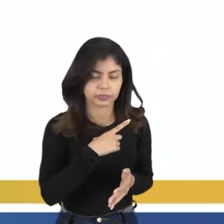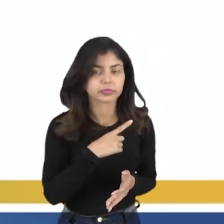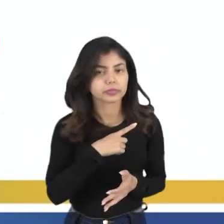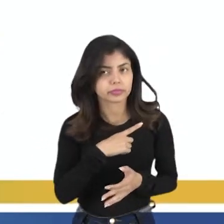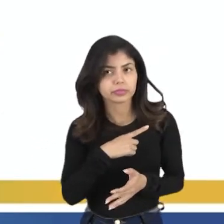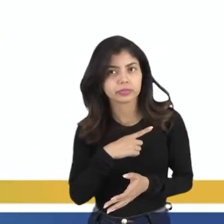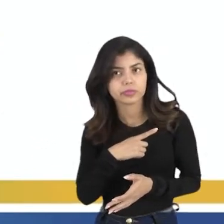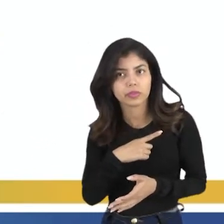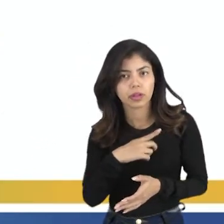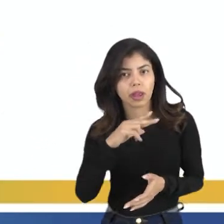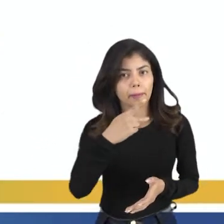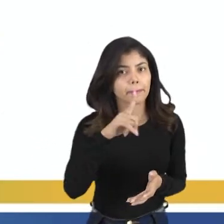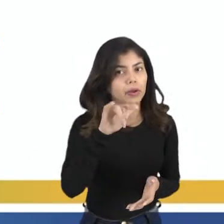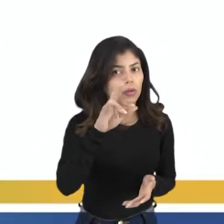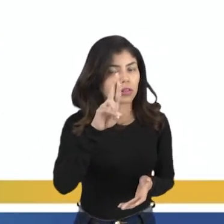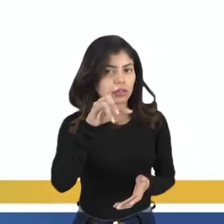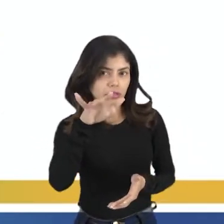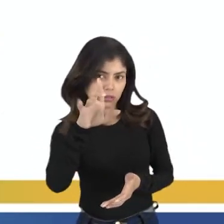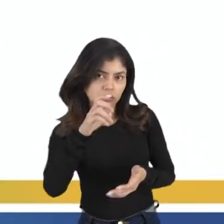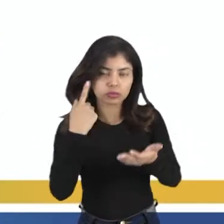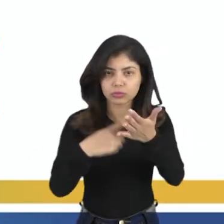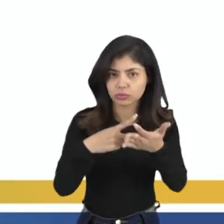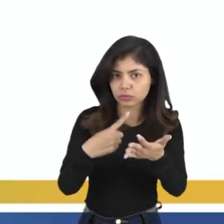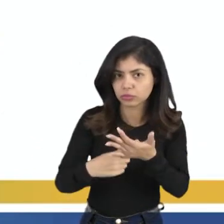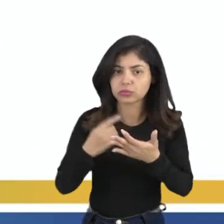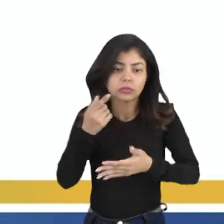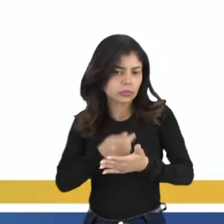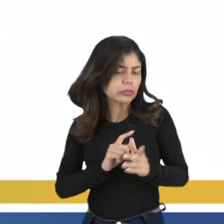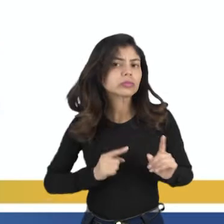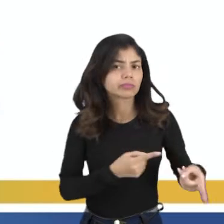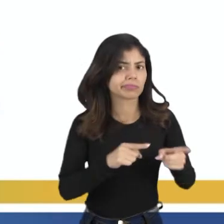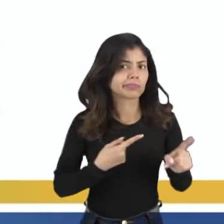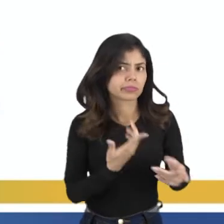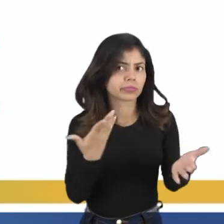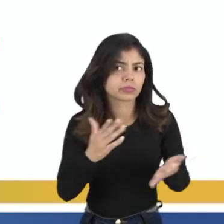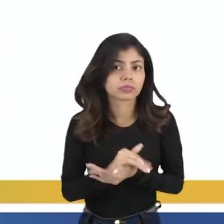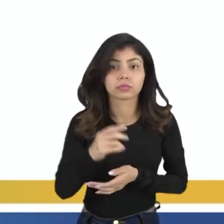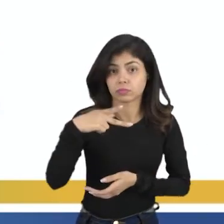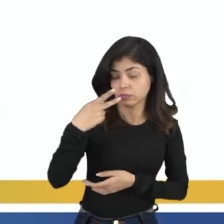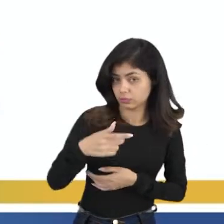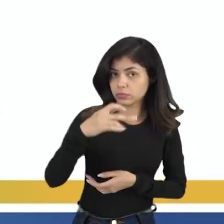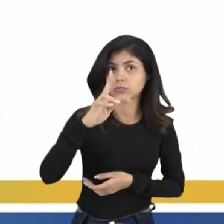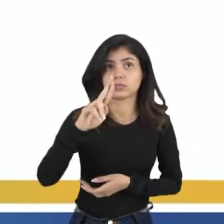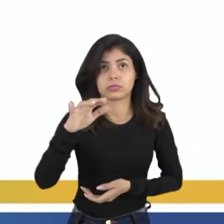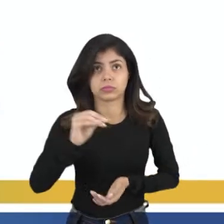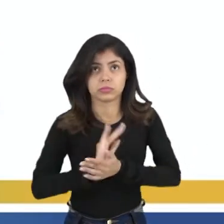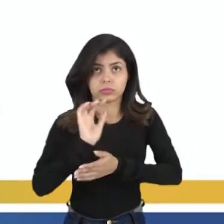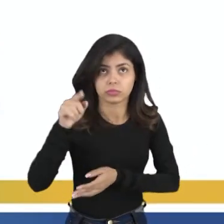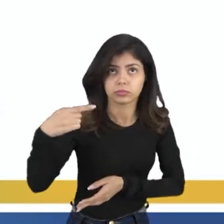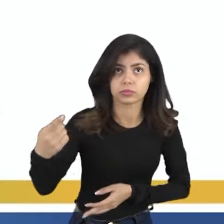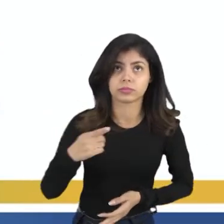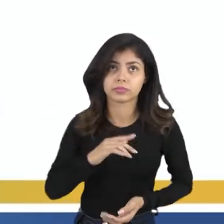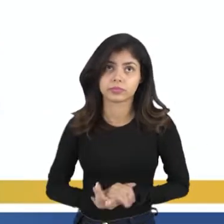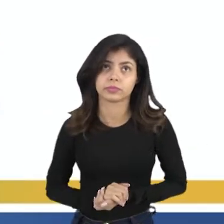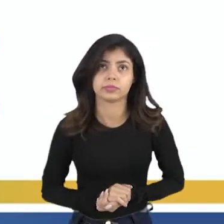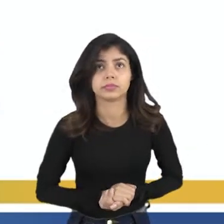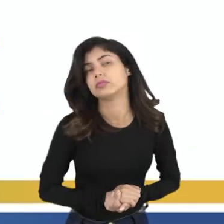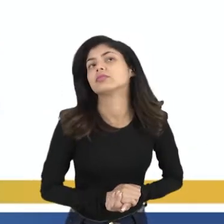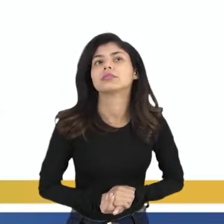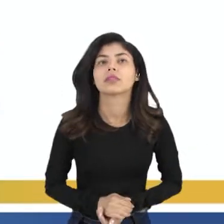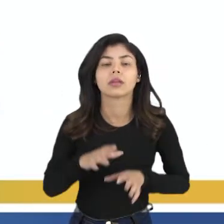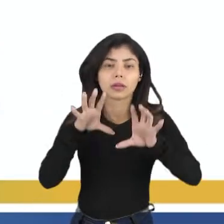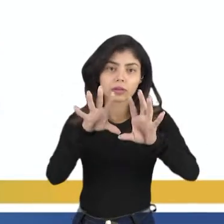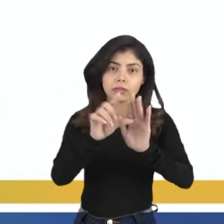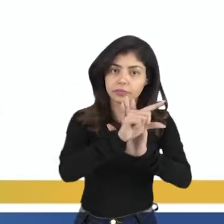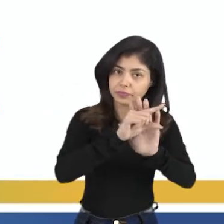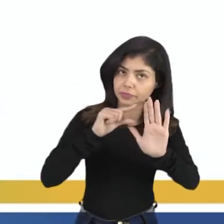temos peculiaridades de acordo com a intenção. Ele fez uma afirmativa aí. E aí depois ele vem dizendo,